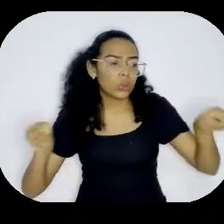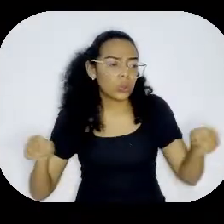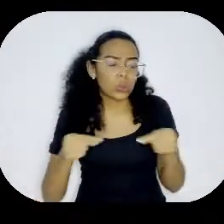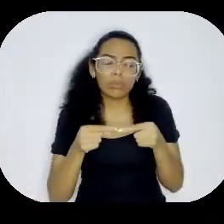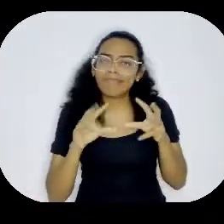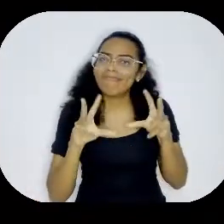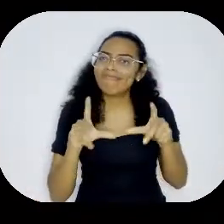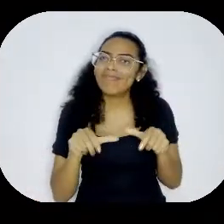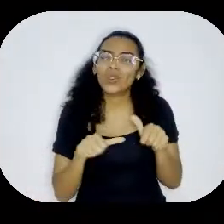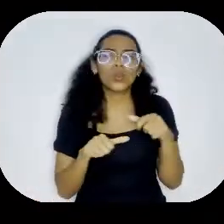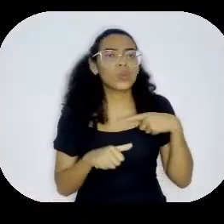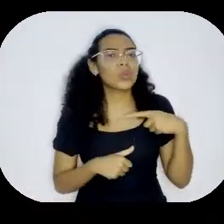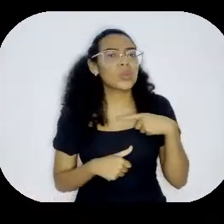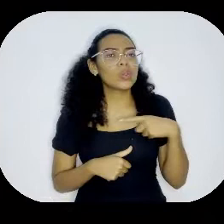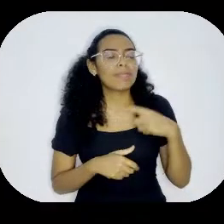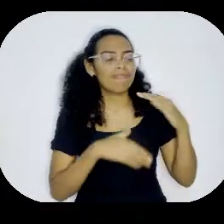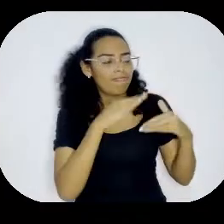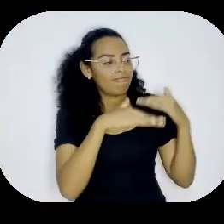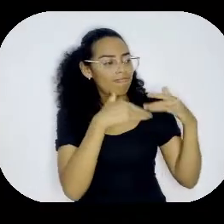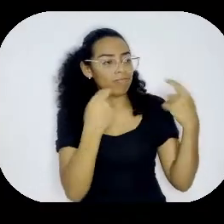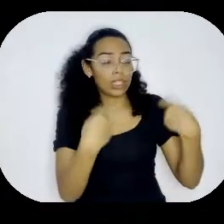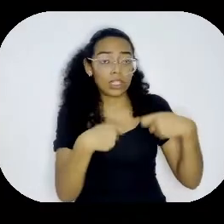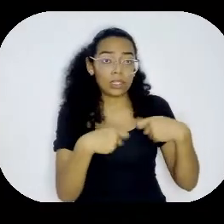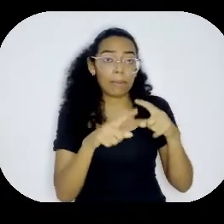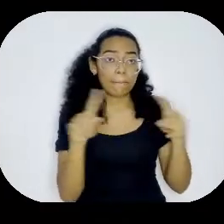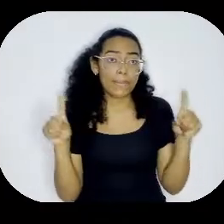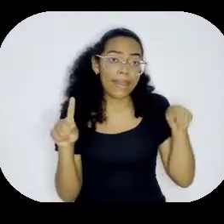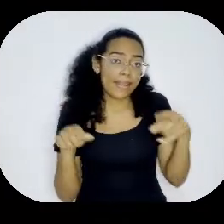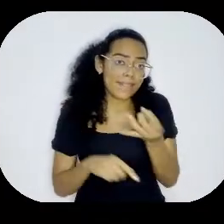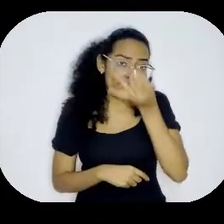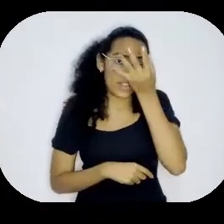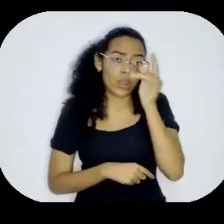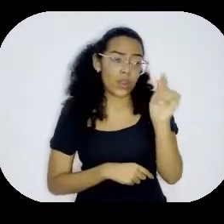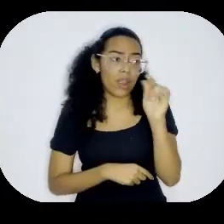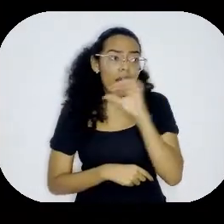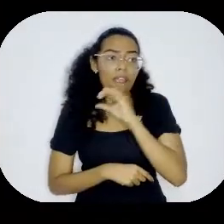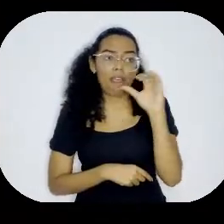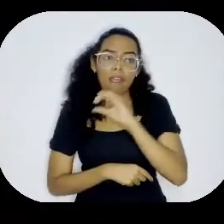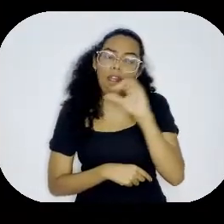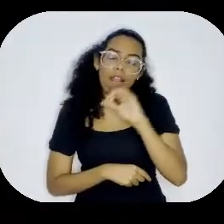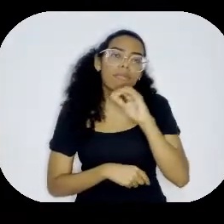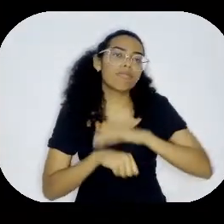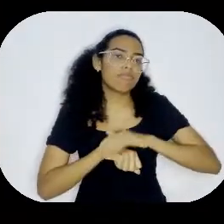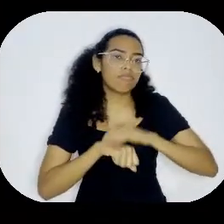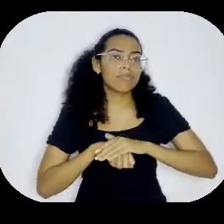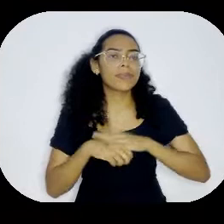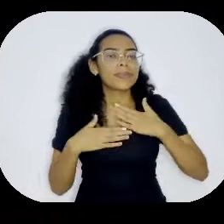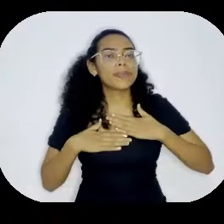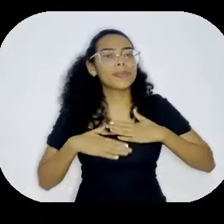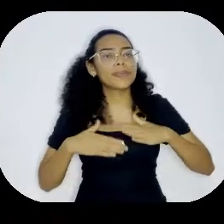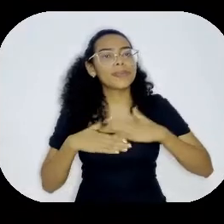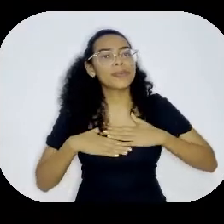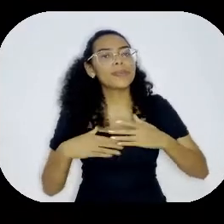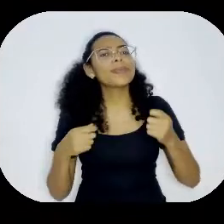lei, tudo tem a ver com tudo. Todos e todas temos de evoluir, porém é mais fácil, é